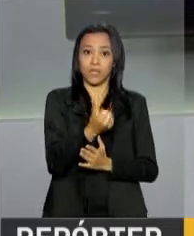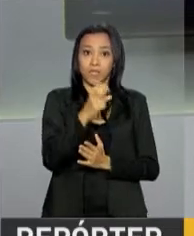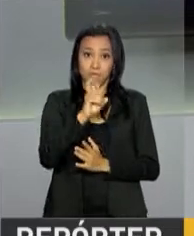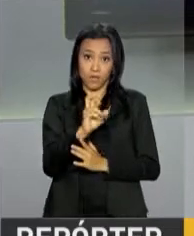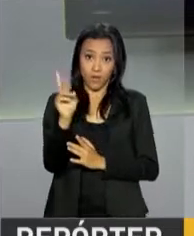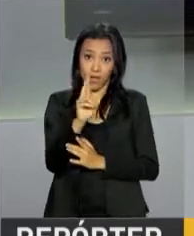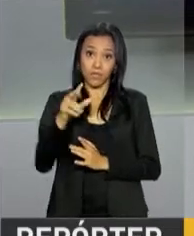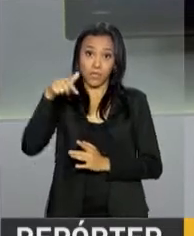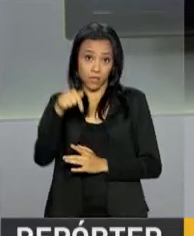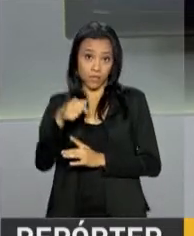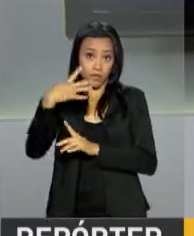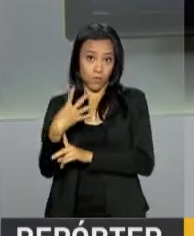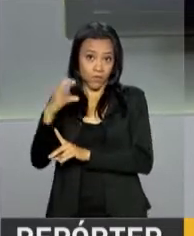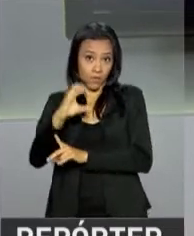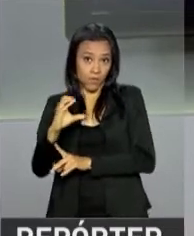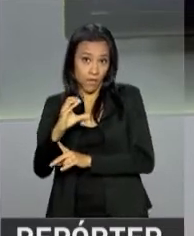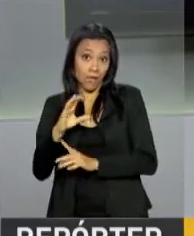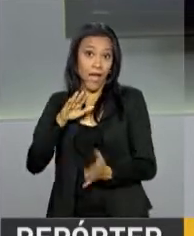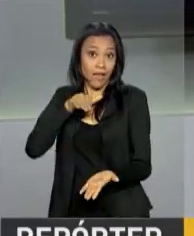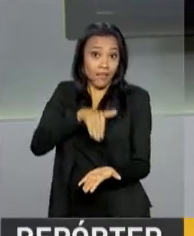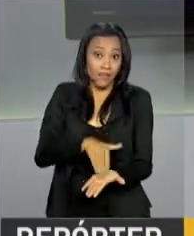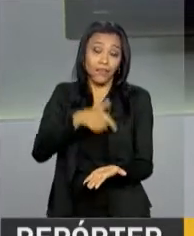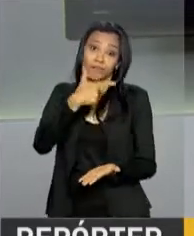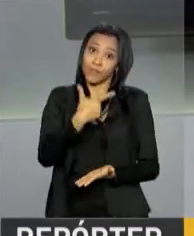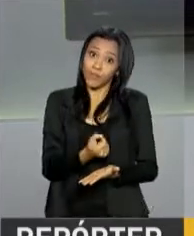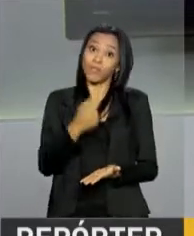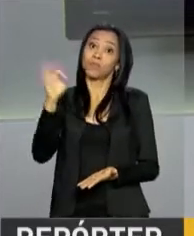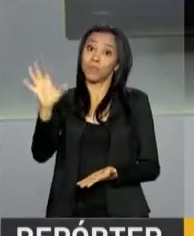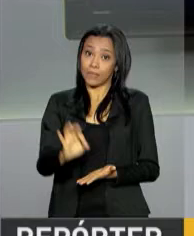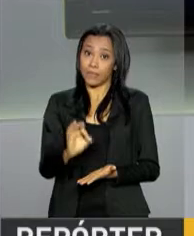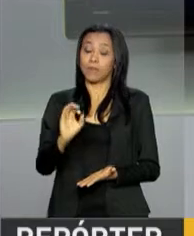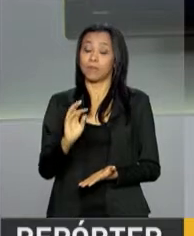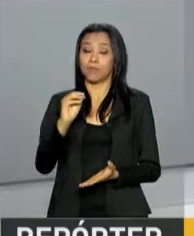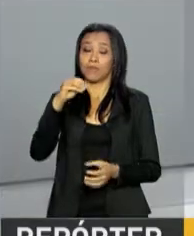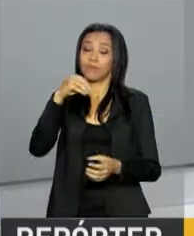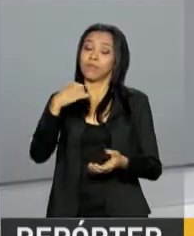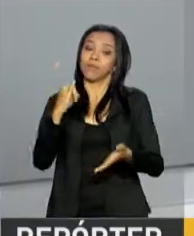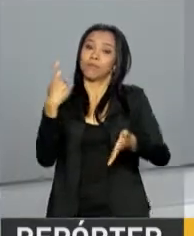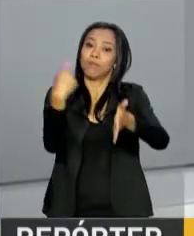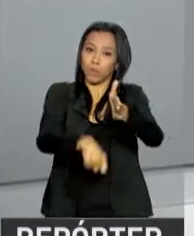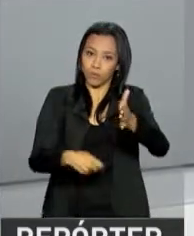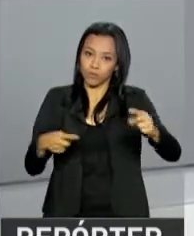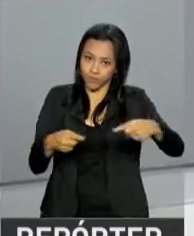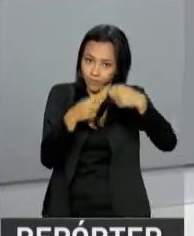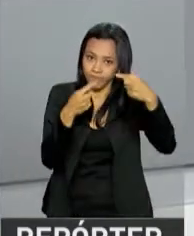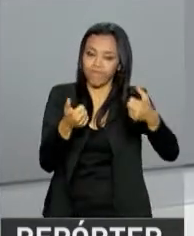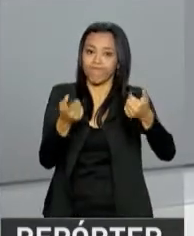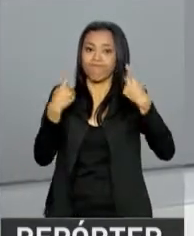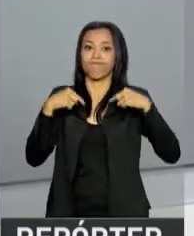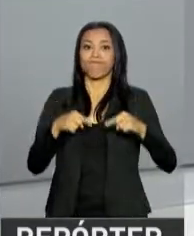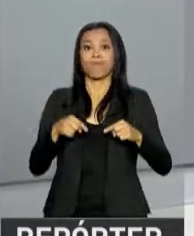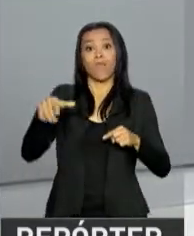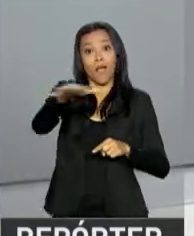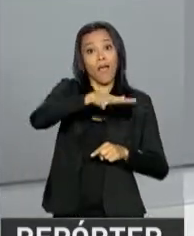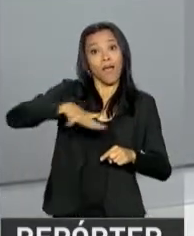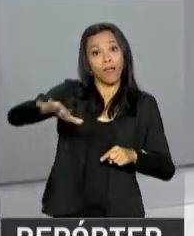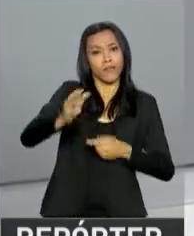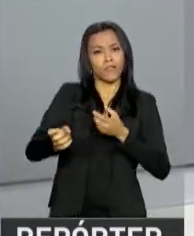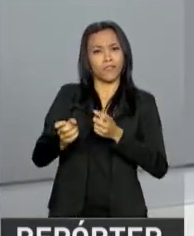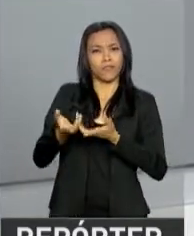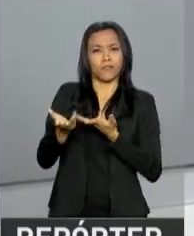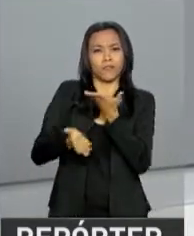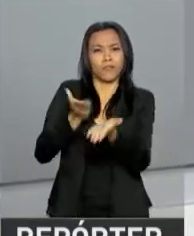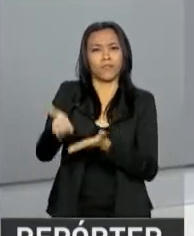centavos ea máxima de 20% do imposto devido o setor de serviços que inclui comércio